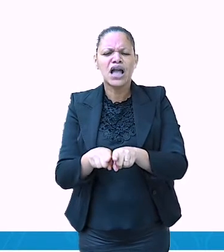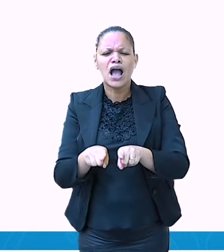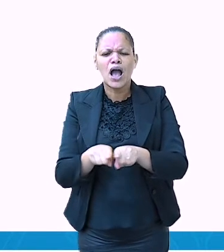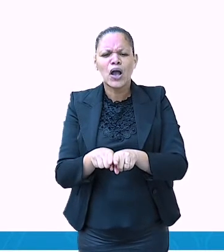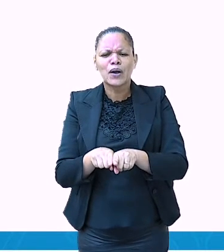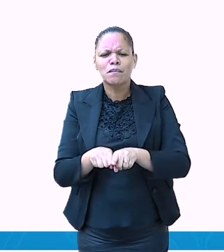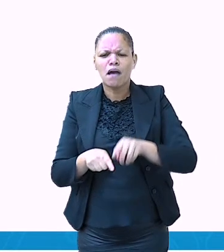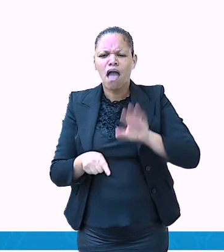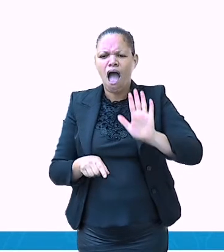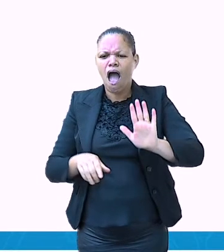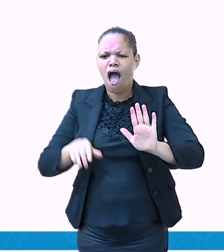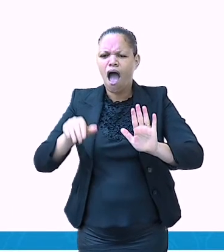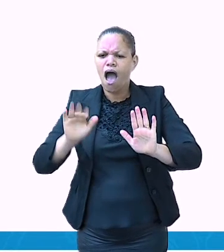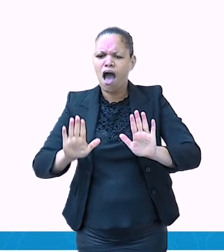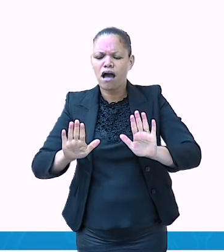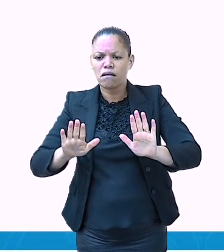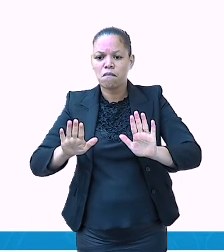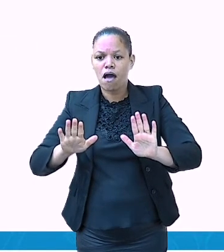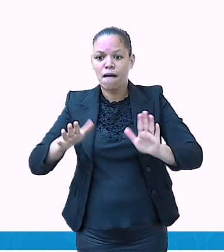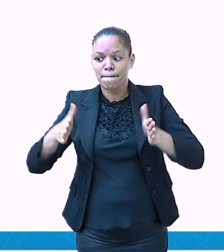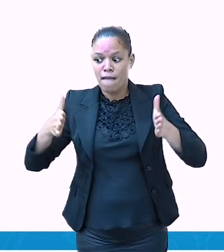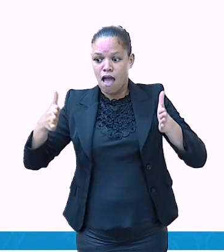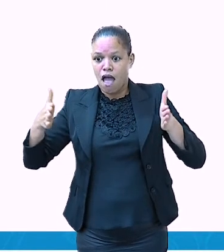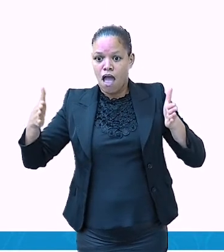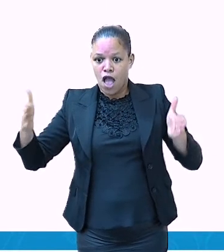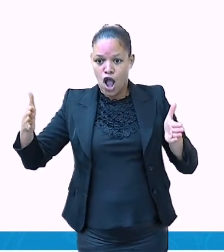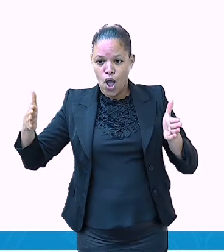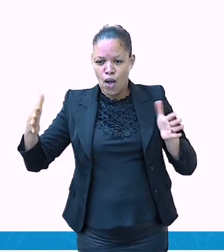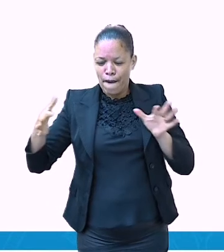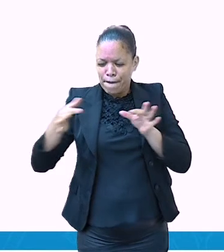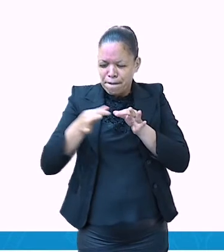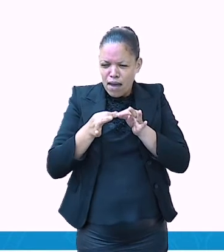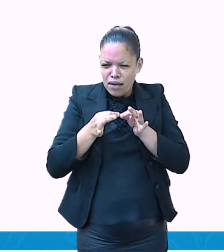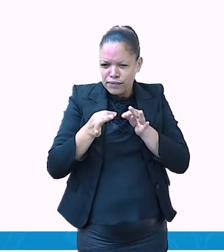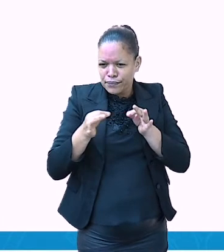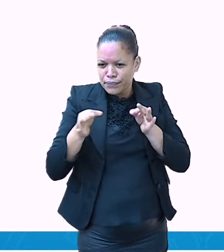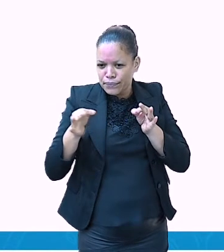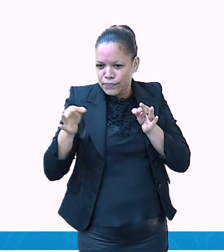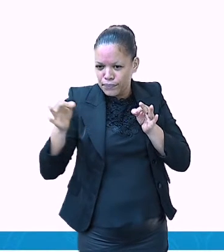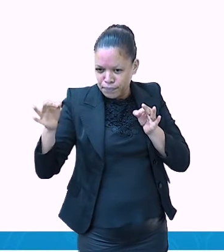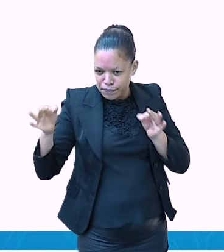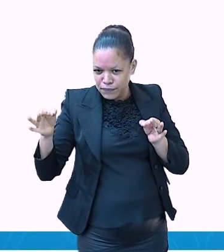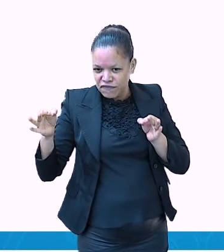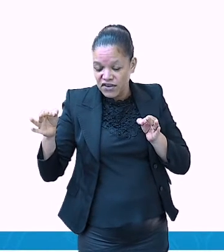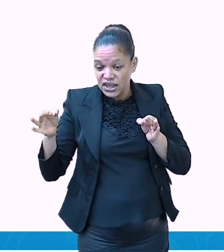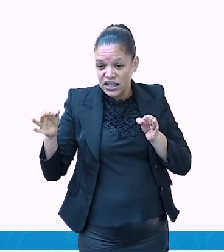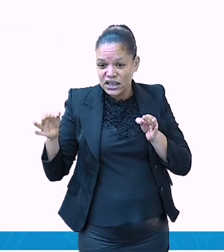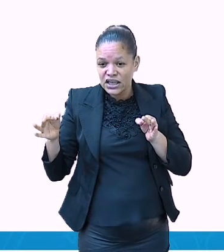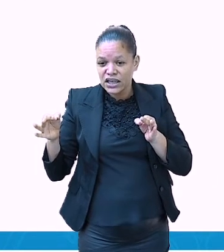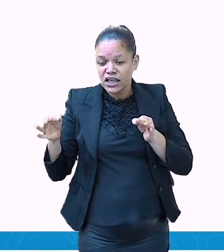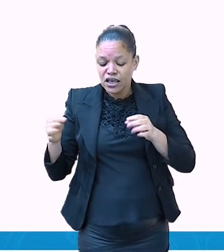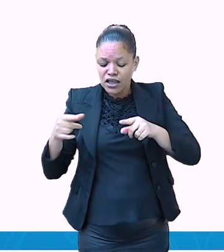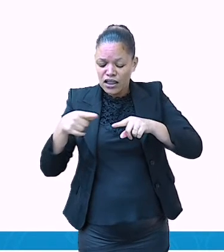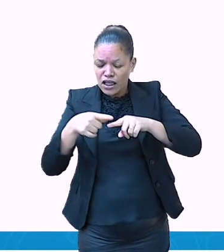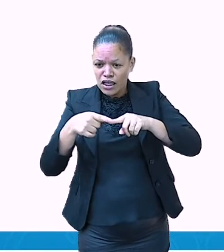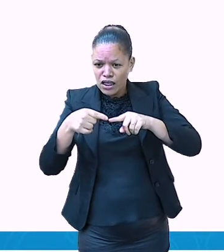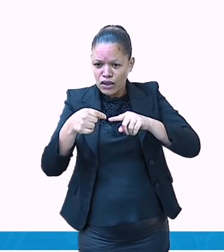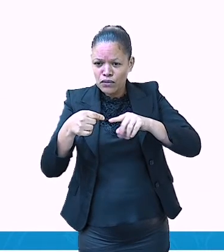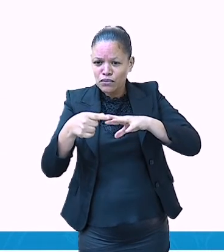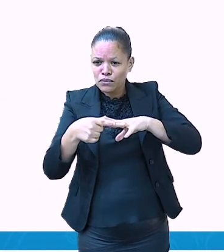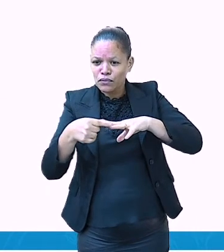e mais finas. E na pontinha das patas da perereca